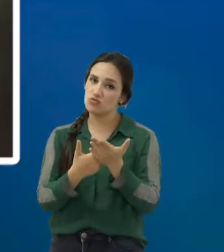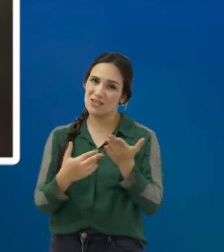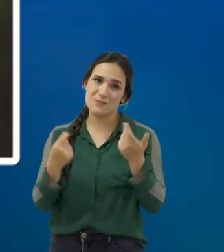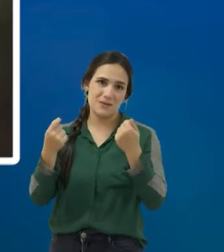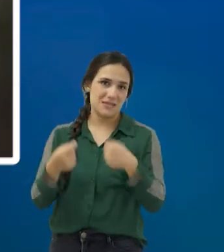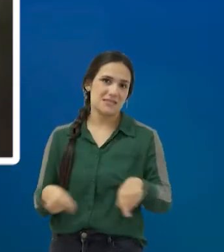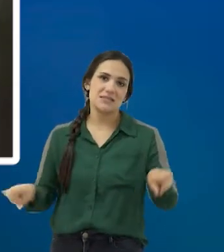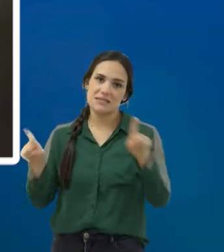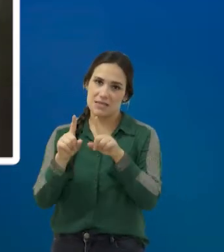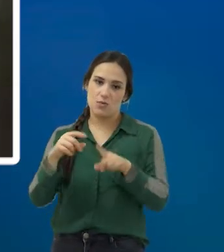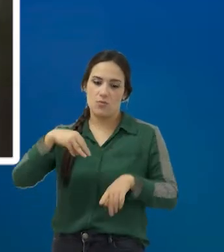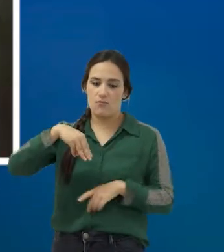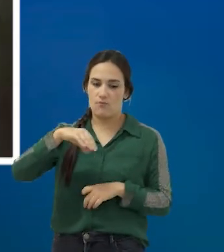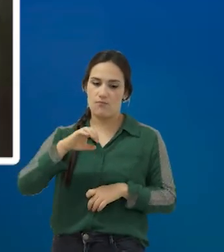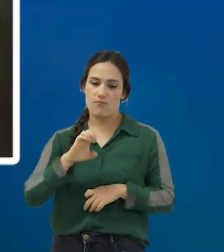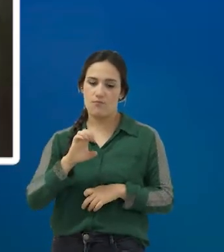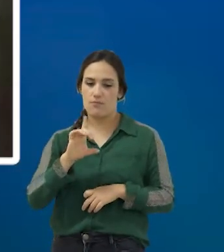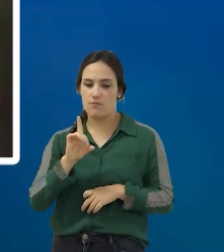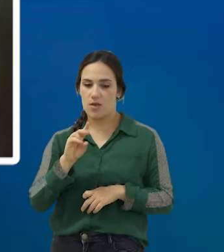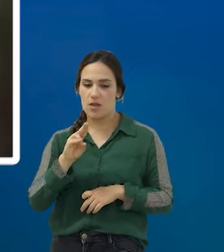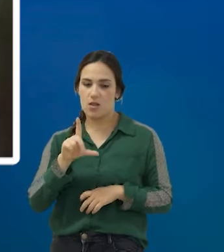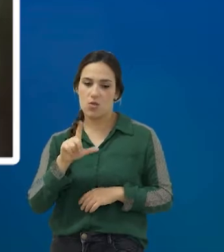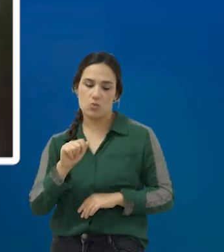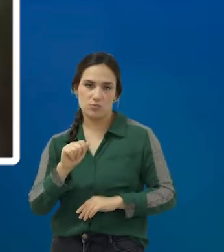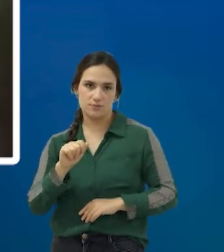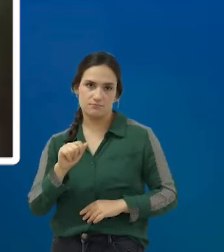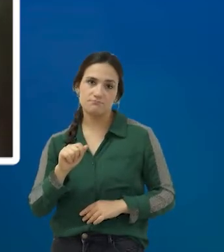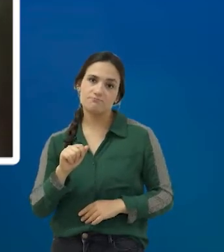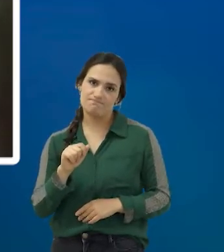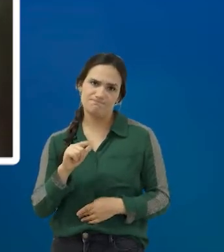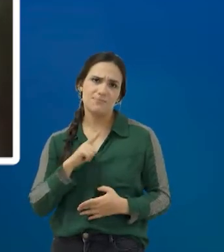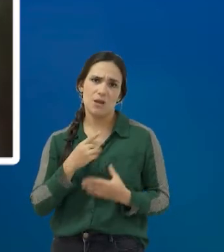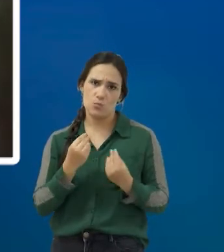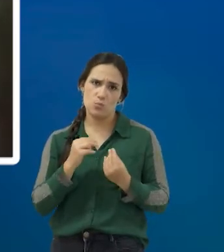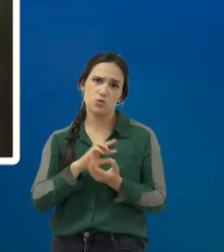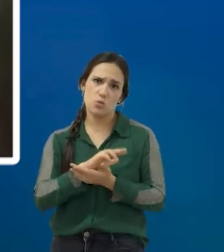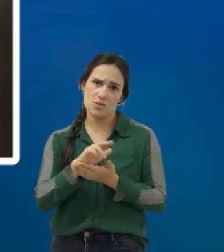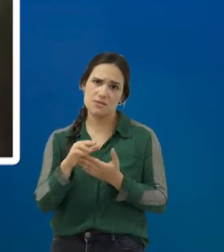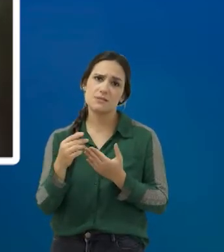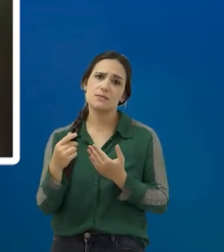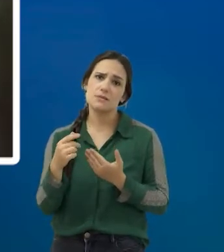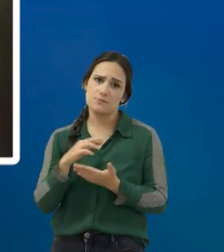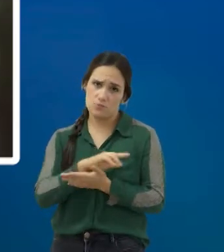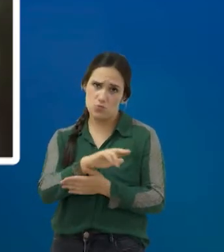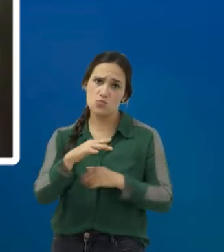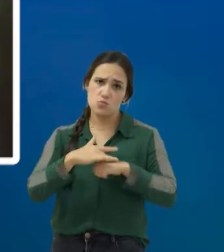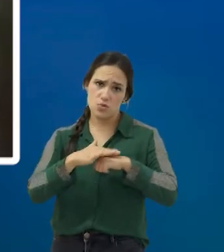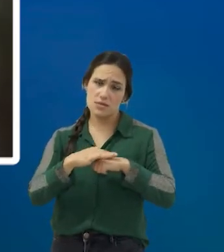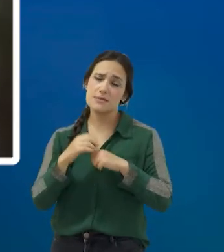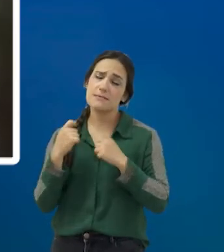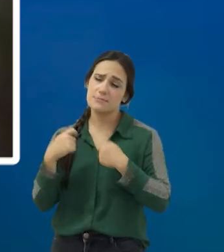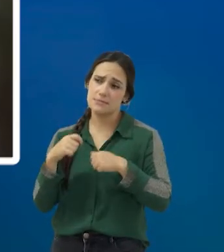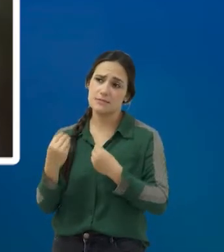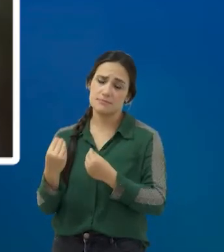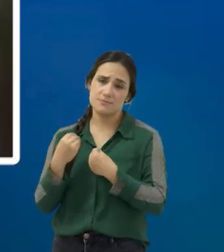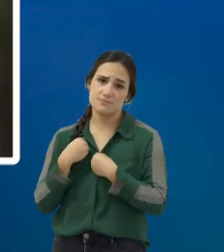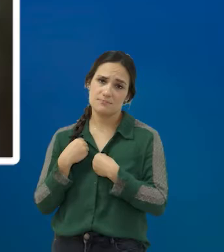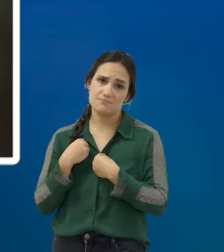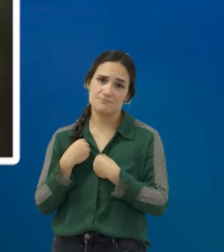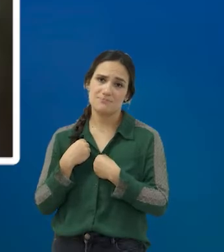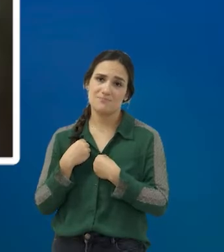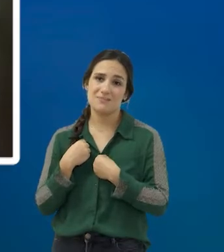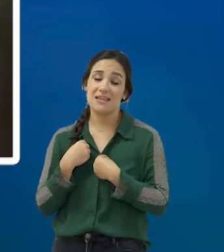meu caso, eu precisei, e a maior parte precisa, são dezenas de doenças que precisam do transplante. A gente